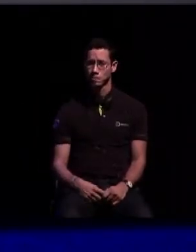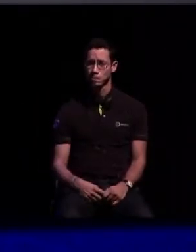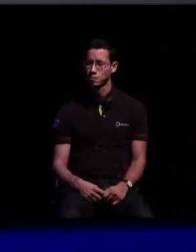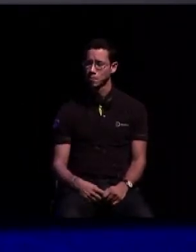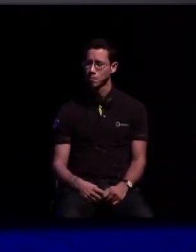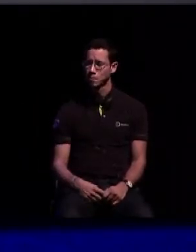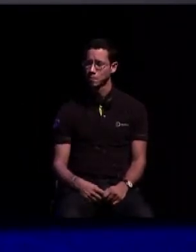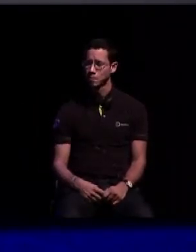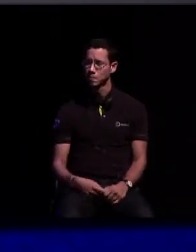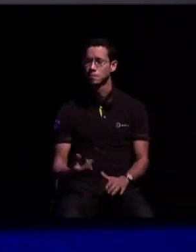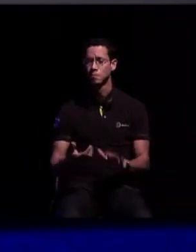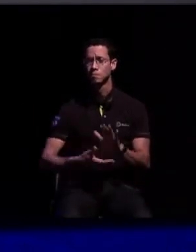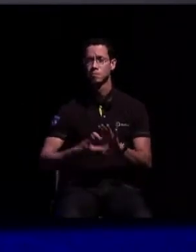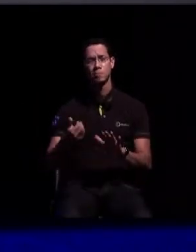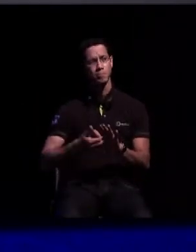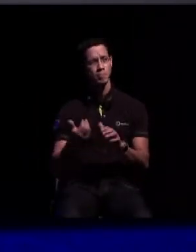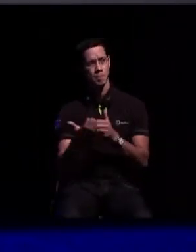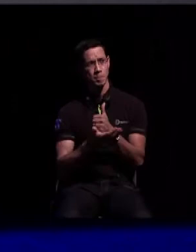retirado as bases